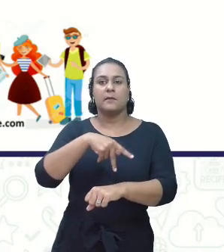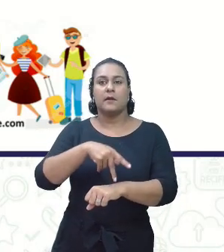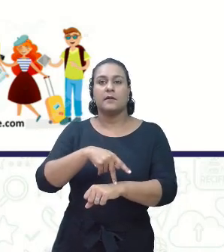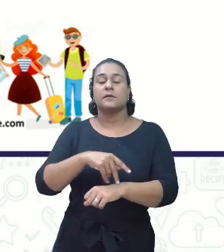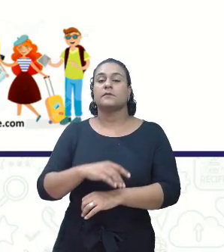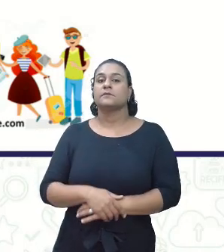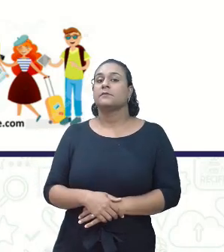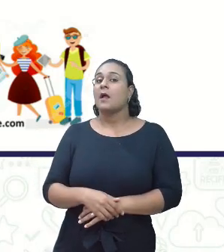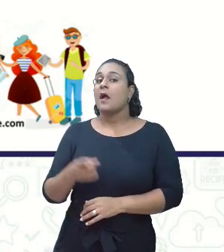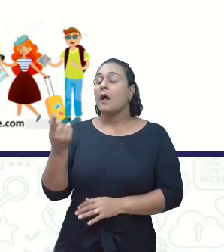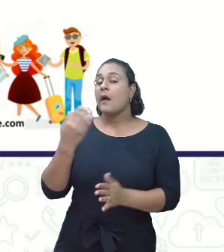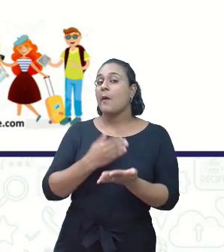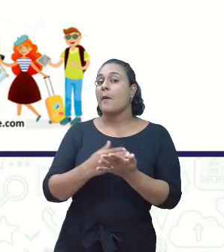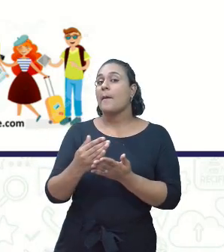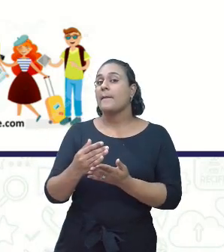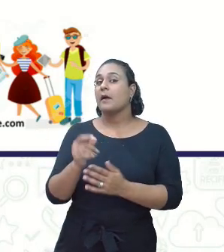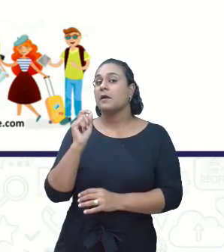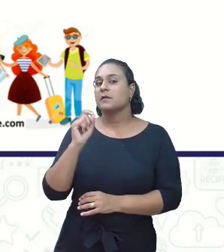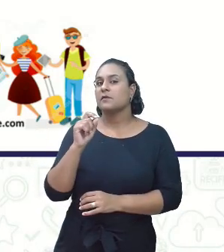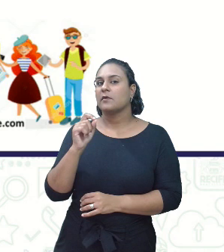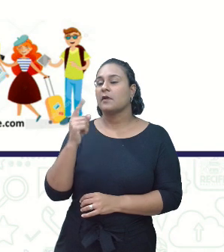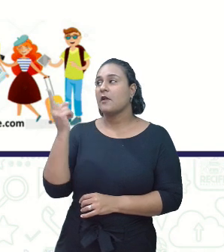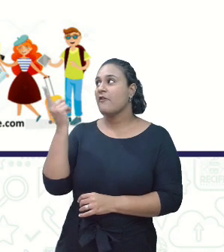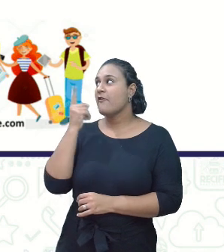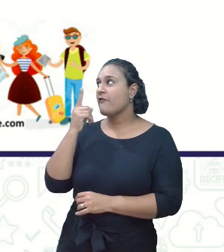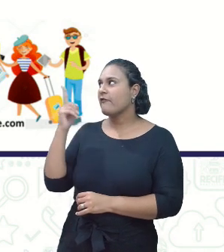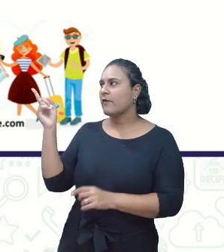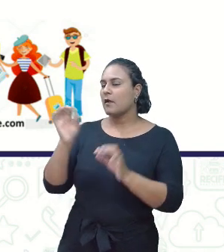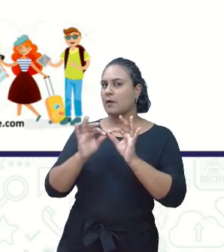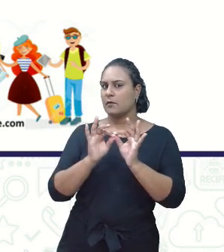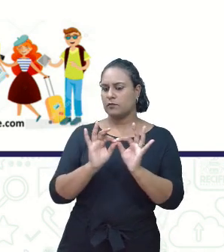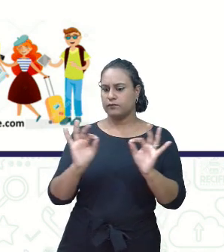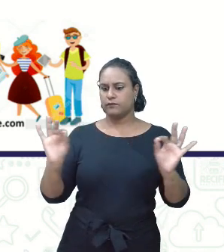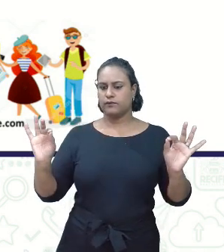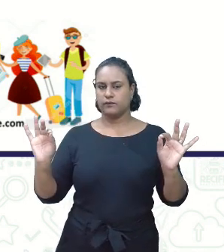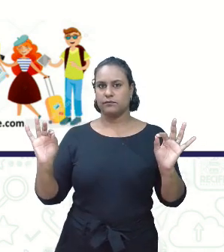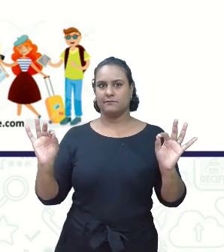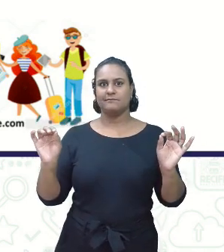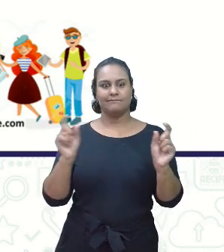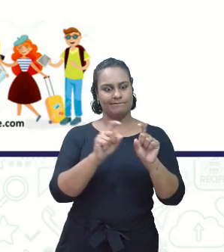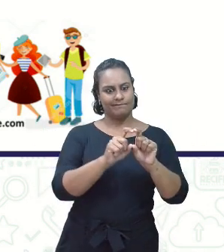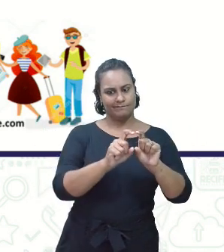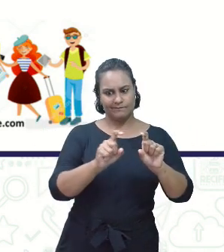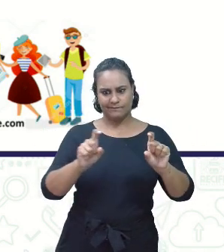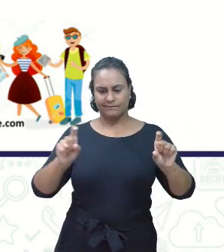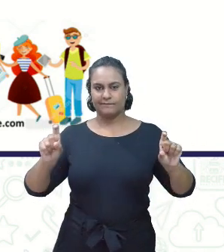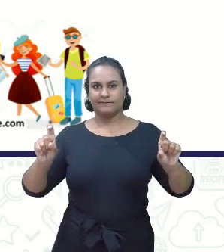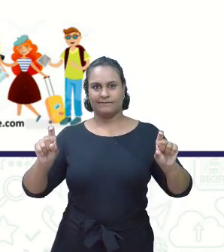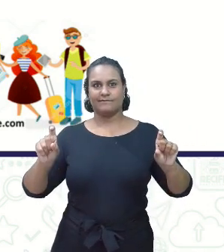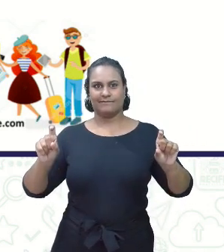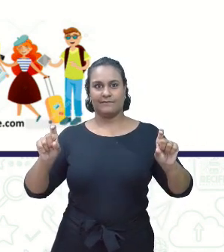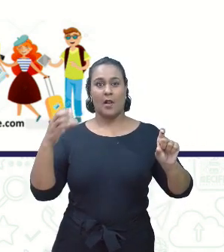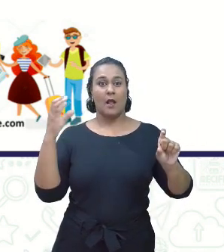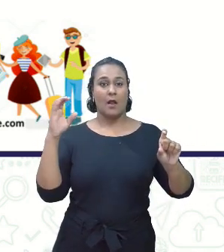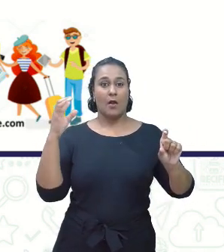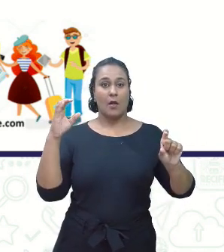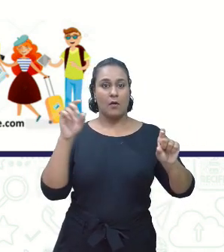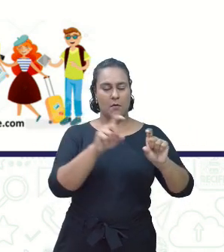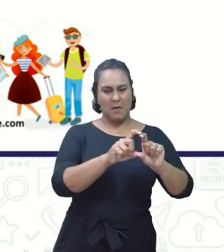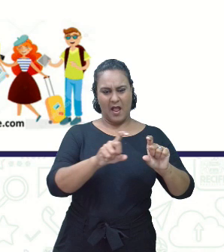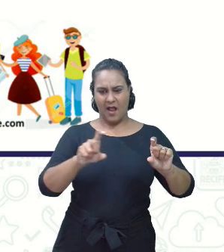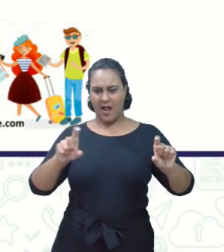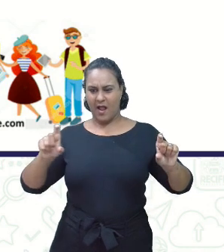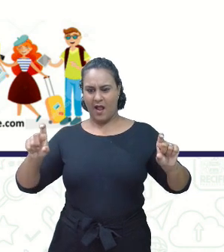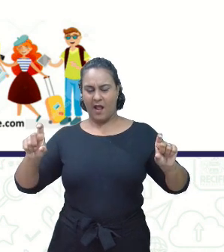Aí a gente começa a perceber a distância que essa barra horizontal possui. Na Colômbia, ela é muito maior do